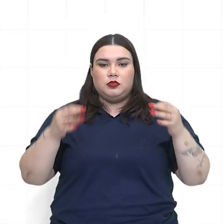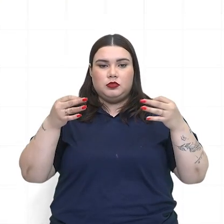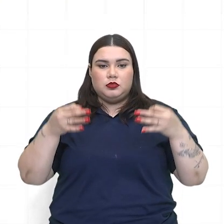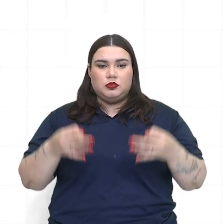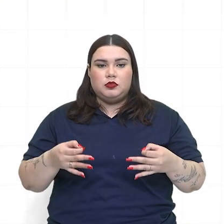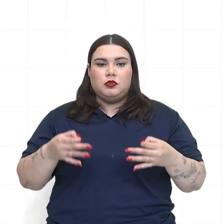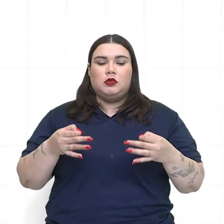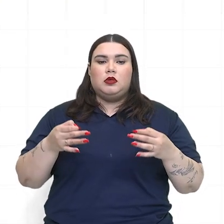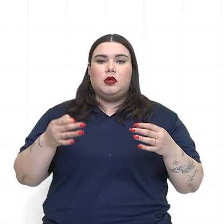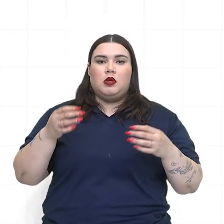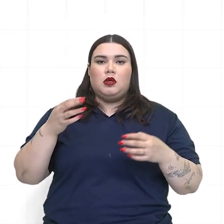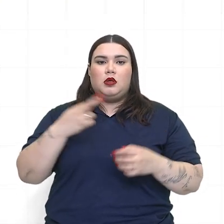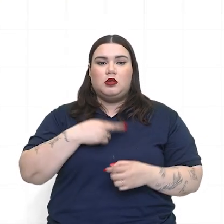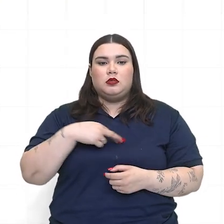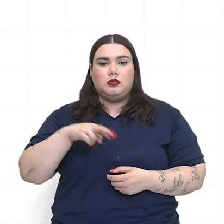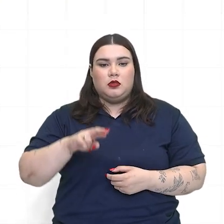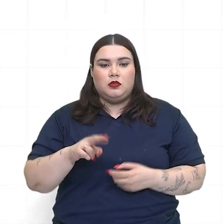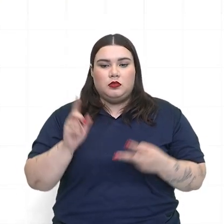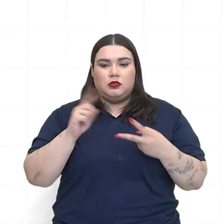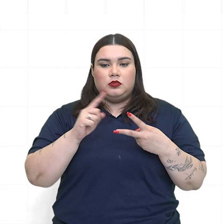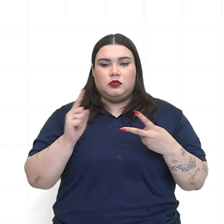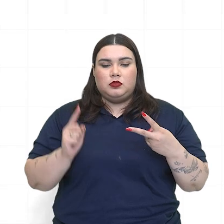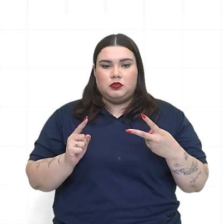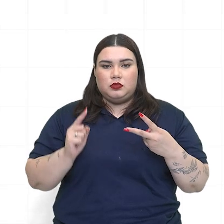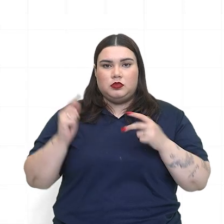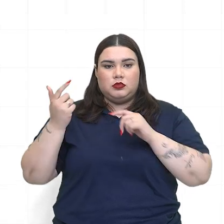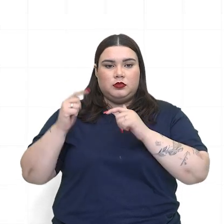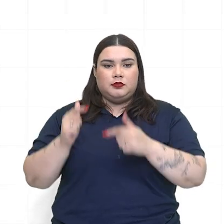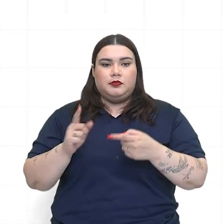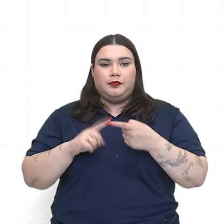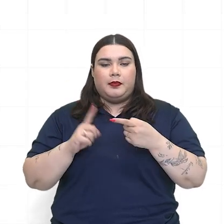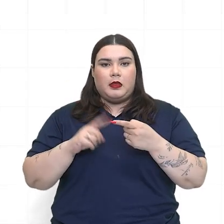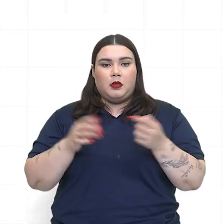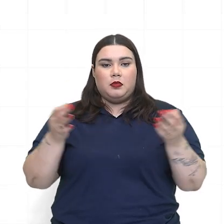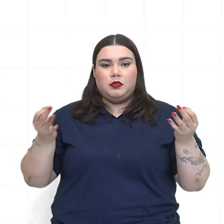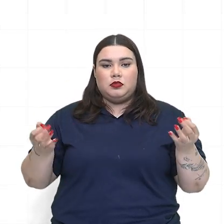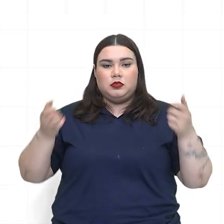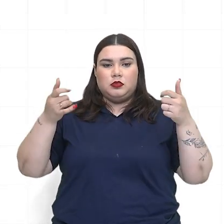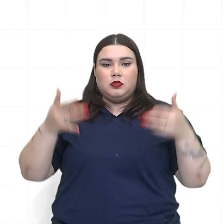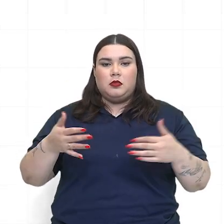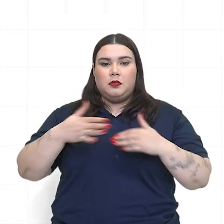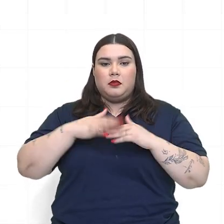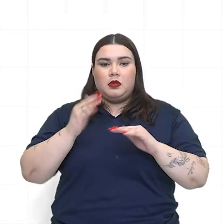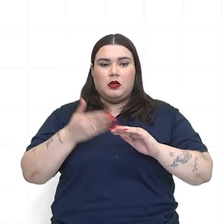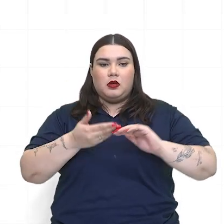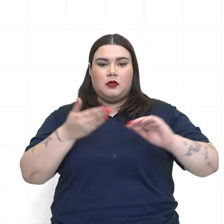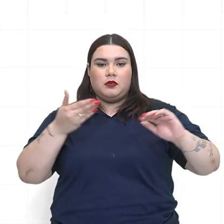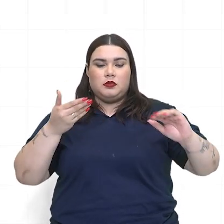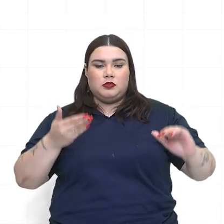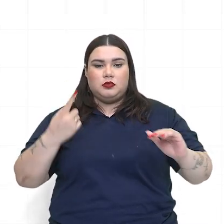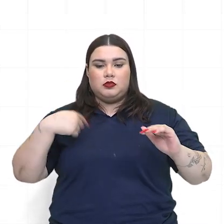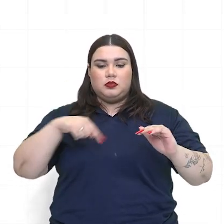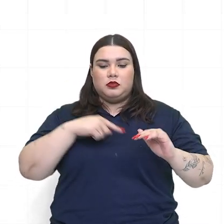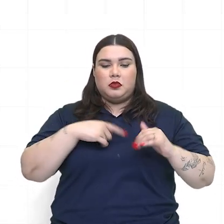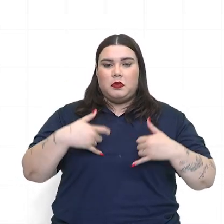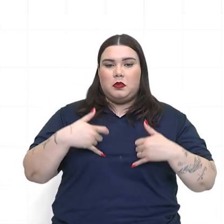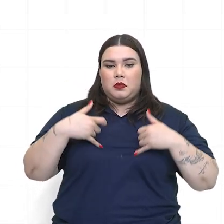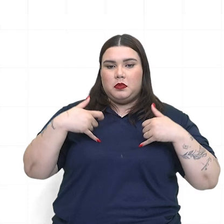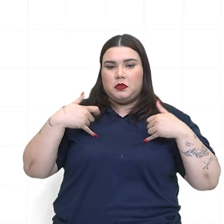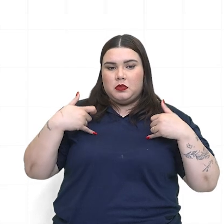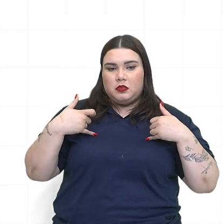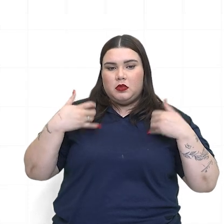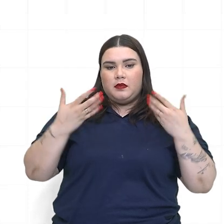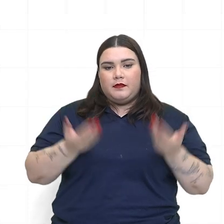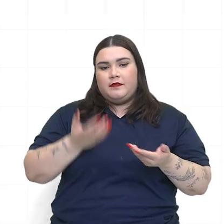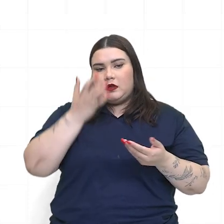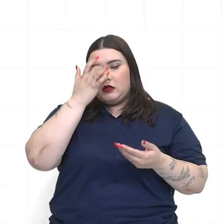justiça e religião, em 2 tradições bem interessantes. Para o budismo, quanto mais nos distanciarmos de nossos